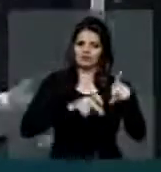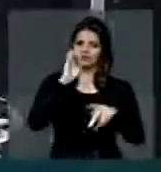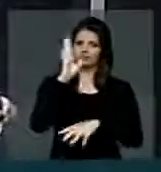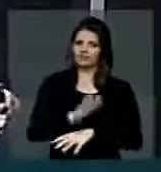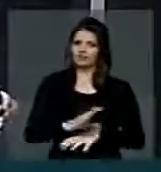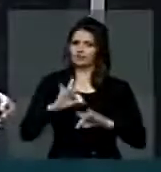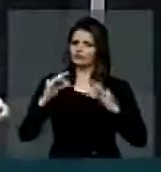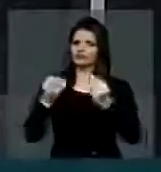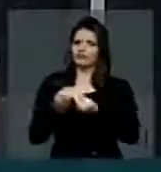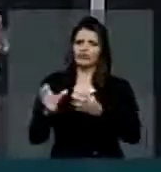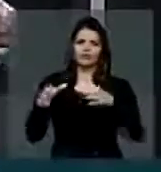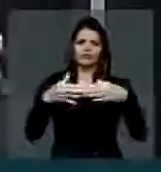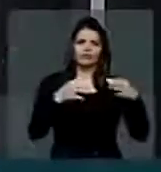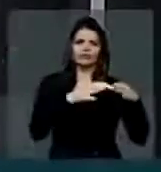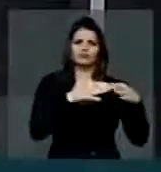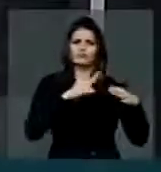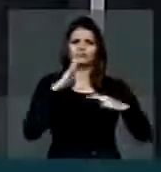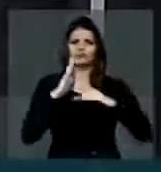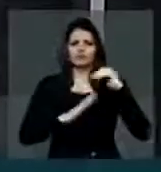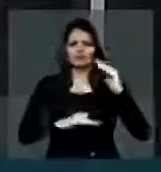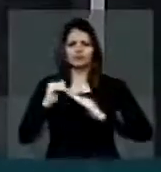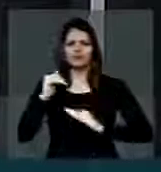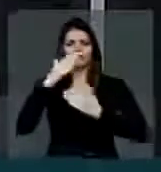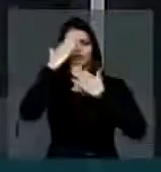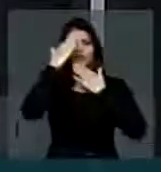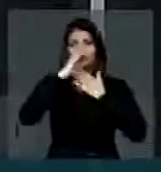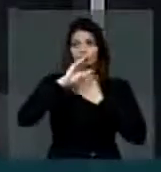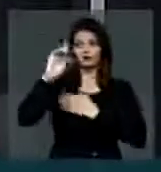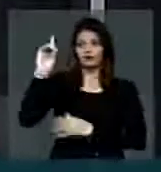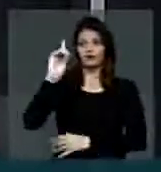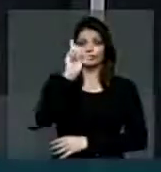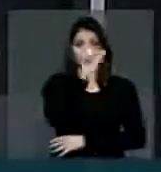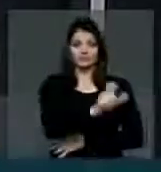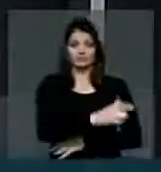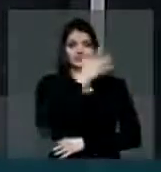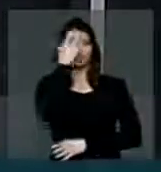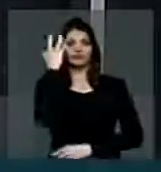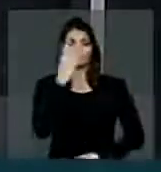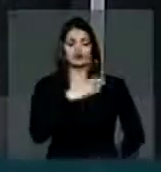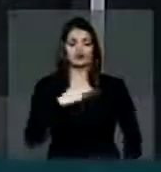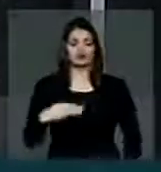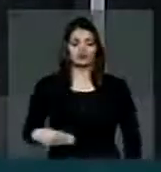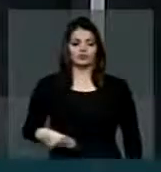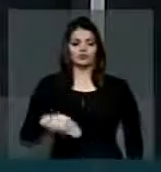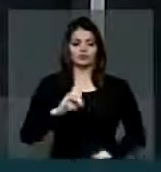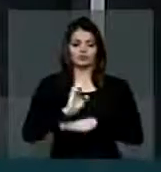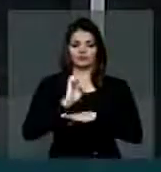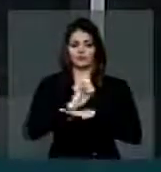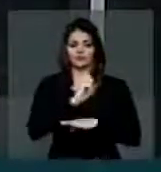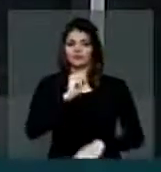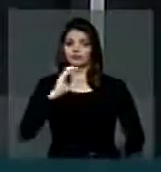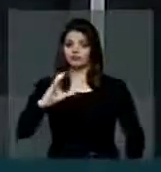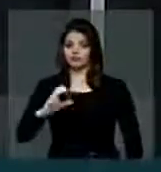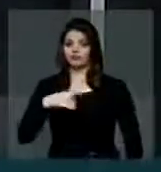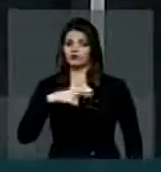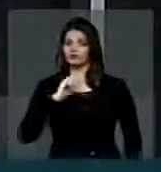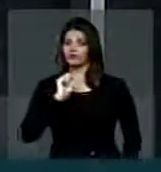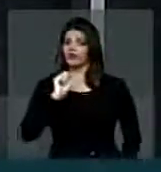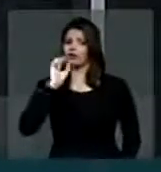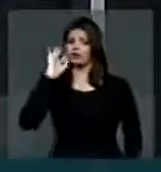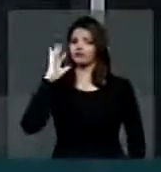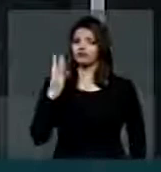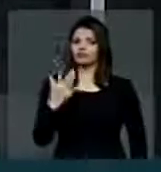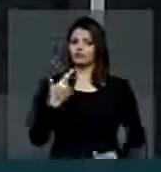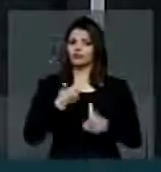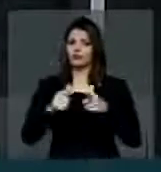todas as áreas. Graças a Deus. E um catarinense está lá metendo o dedo na ferida, para ver se resolve esse problema